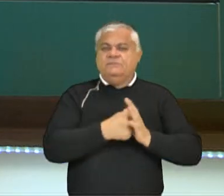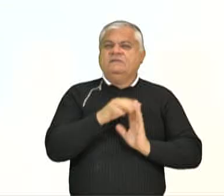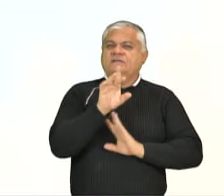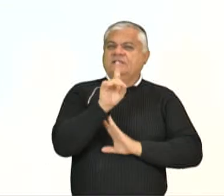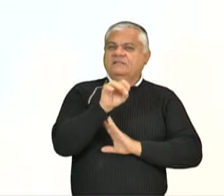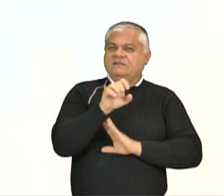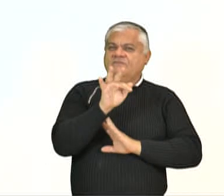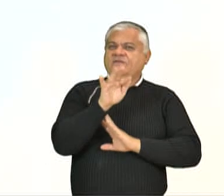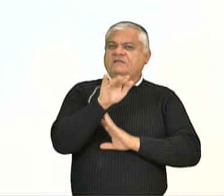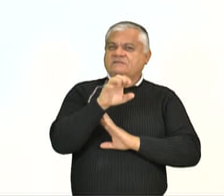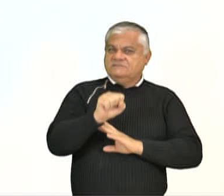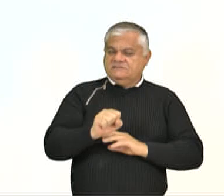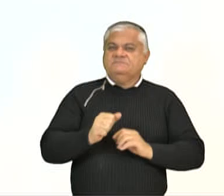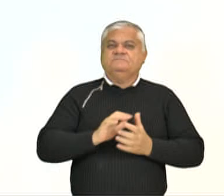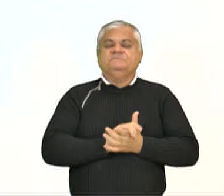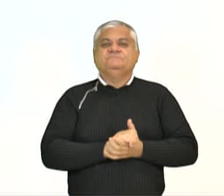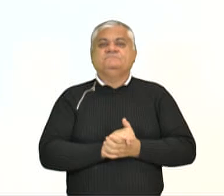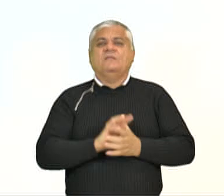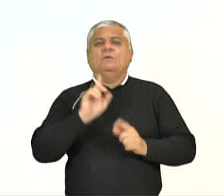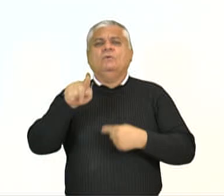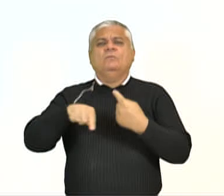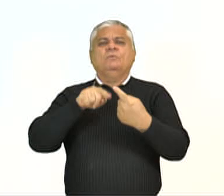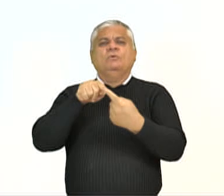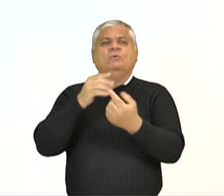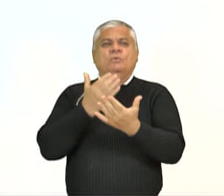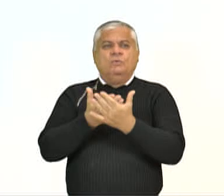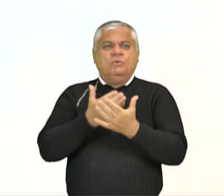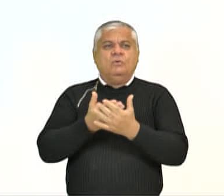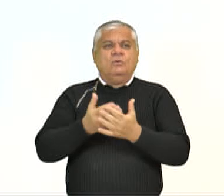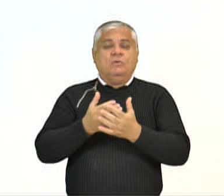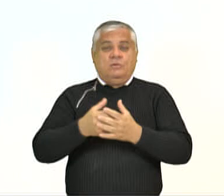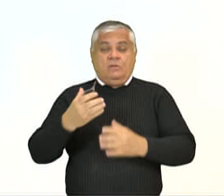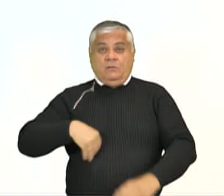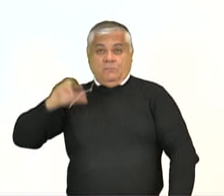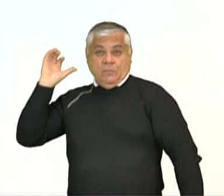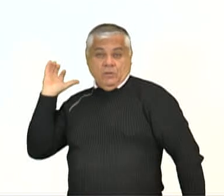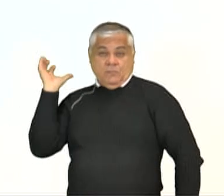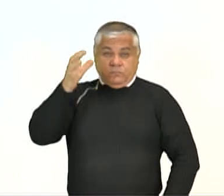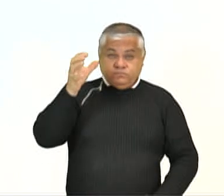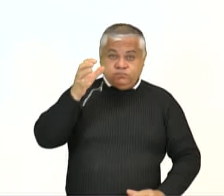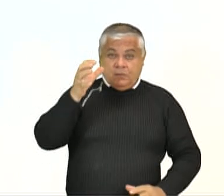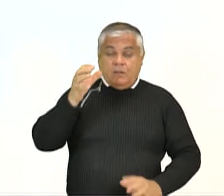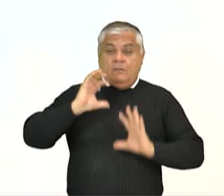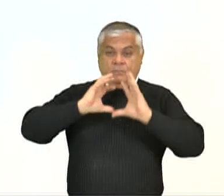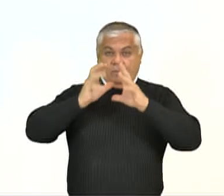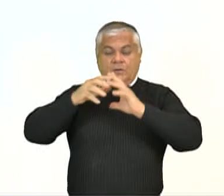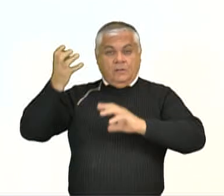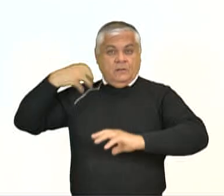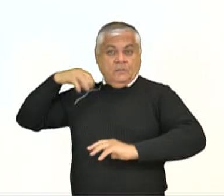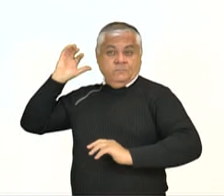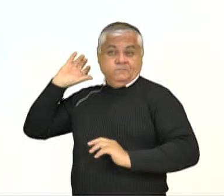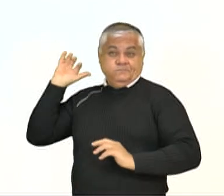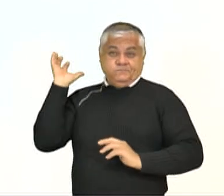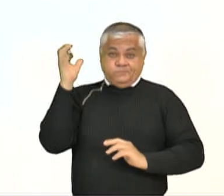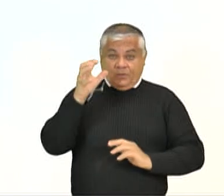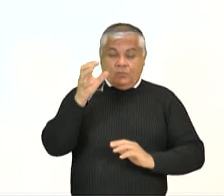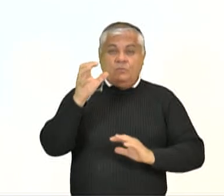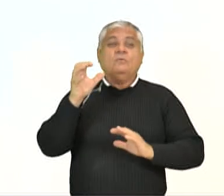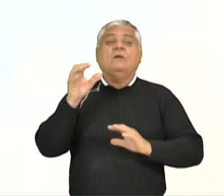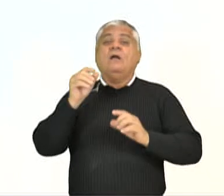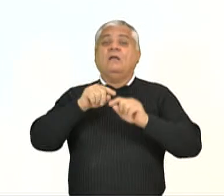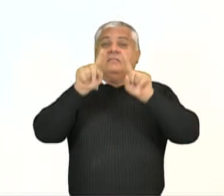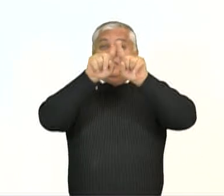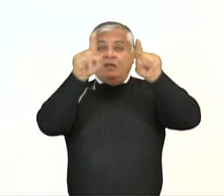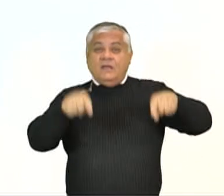Continuando. Qual o objetivo do jogo? Arremessar uma bola com as mãos, de modo em que ela entre